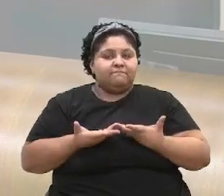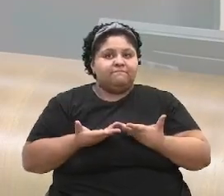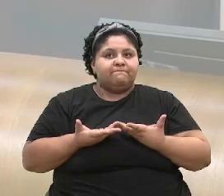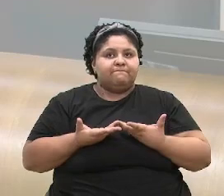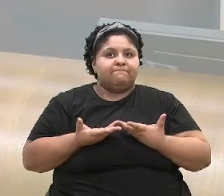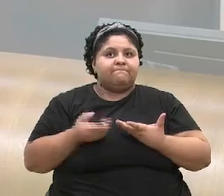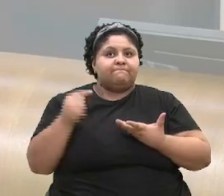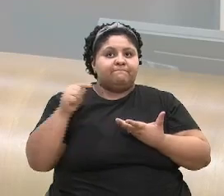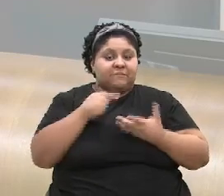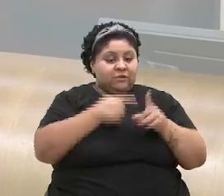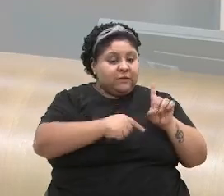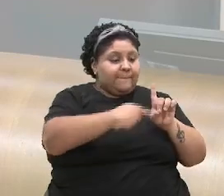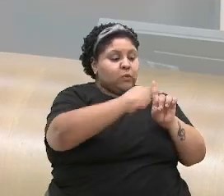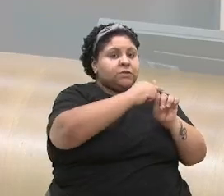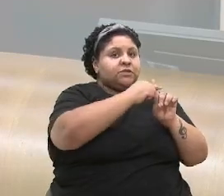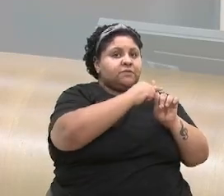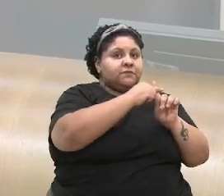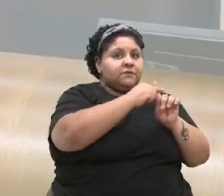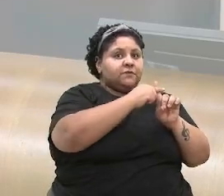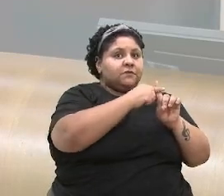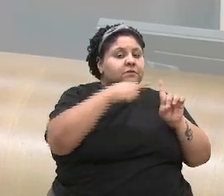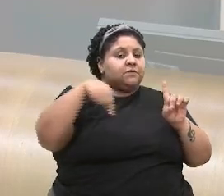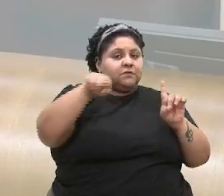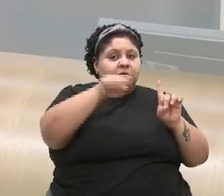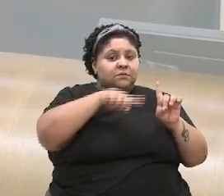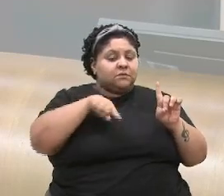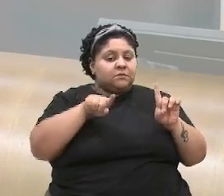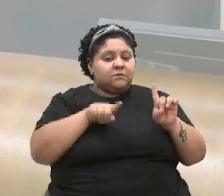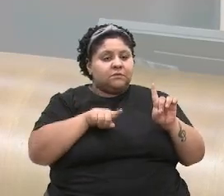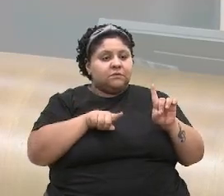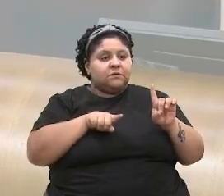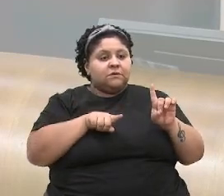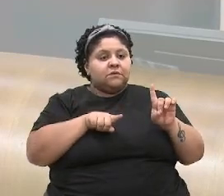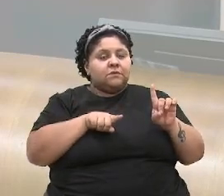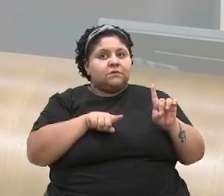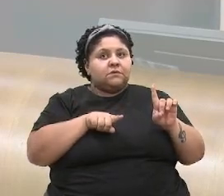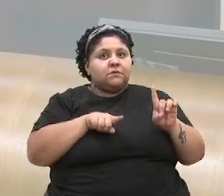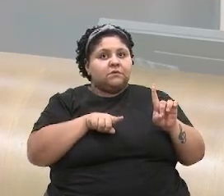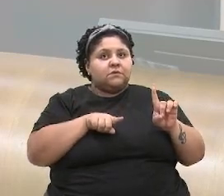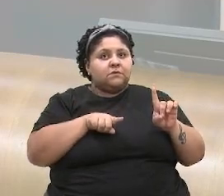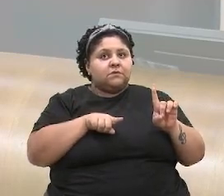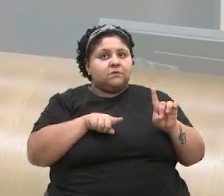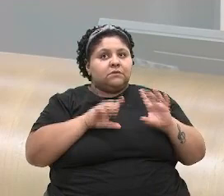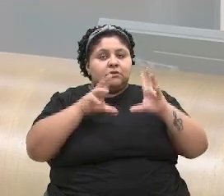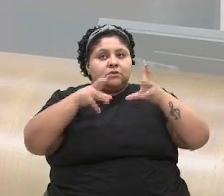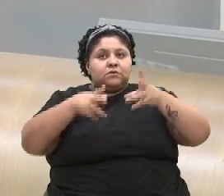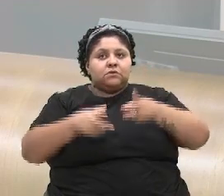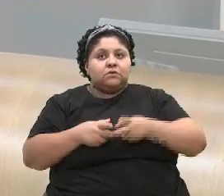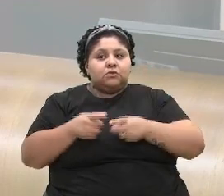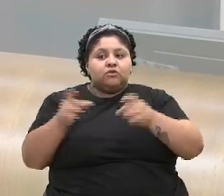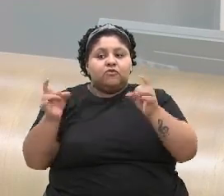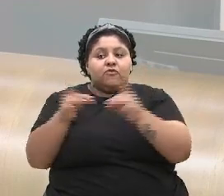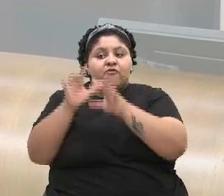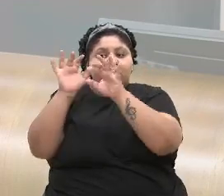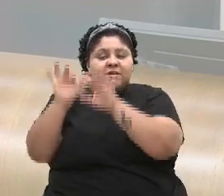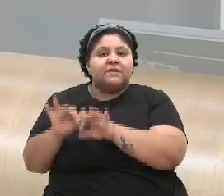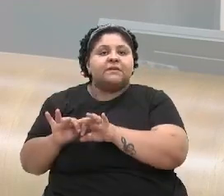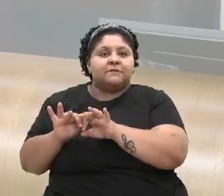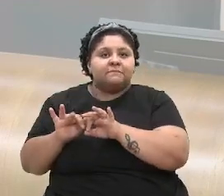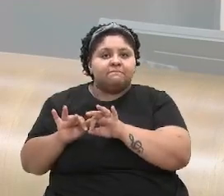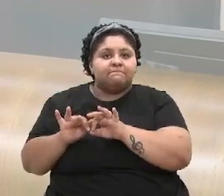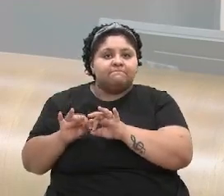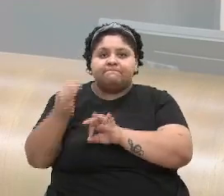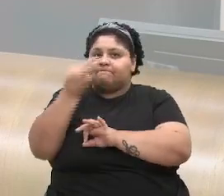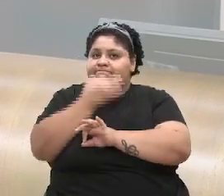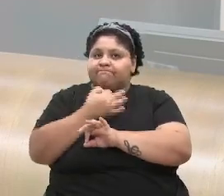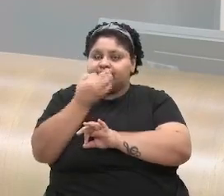Então, isso é positivo e nós estaremos colocados, quando tudo isso aí tiver concluído, né? Caxias